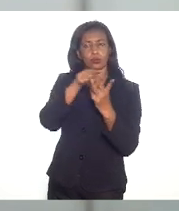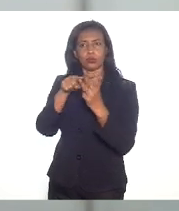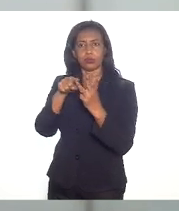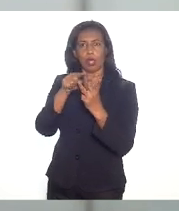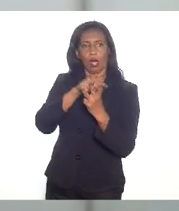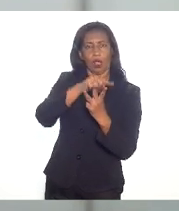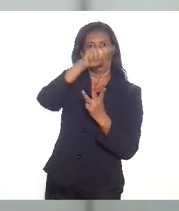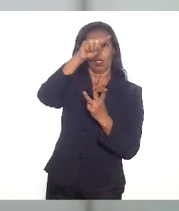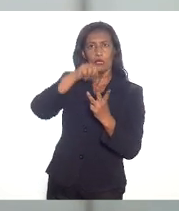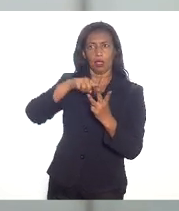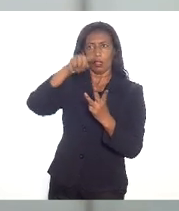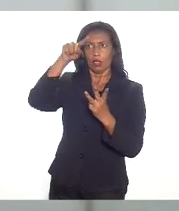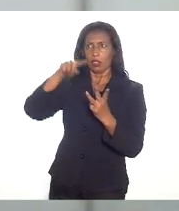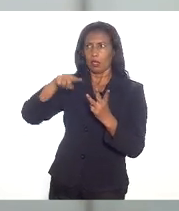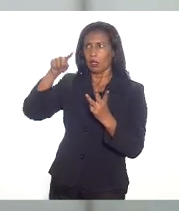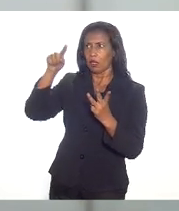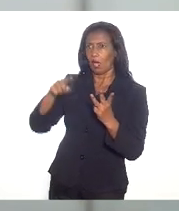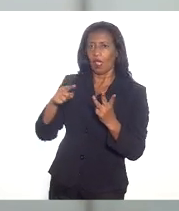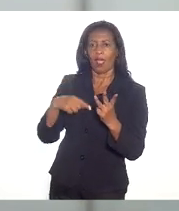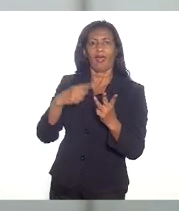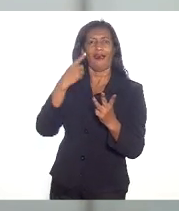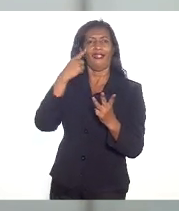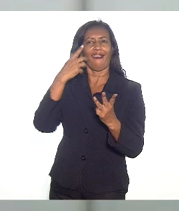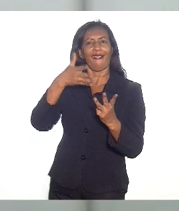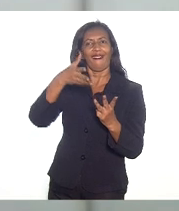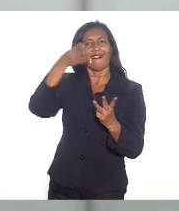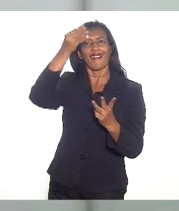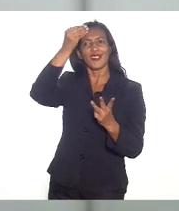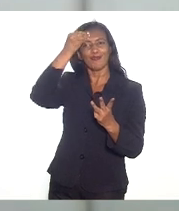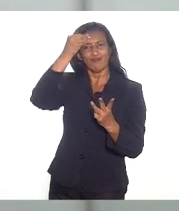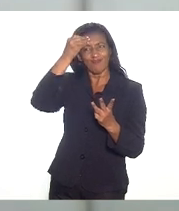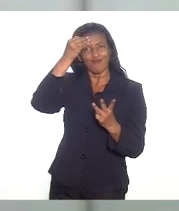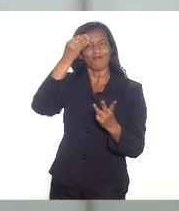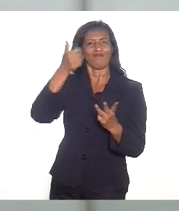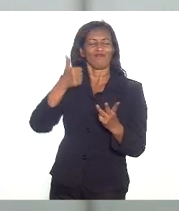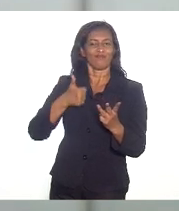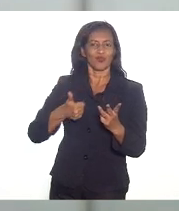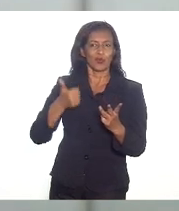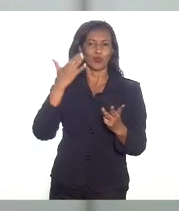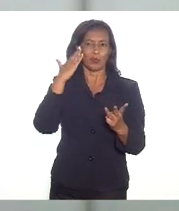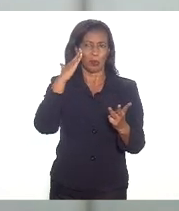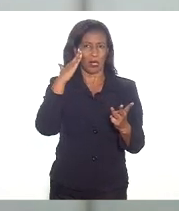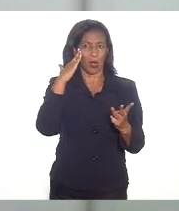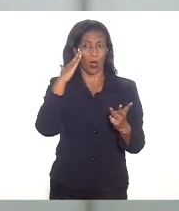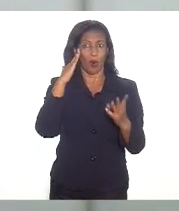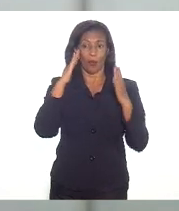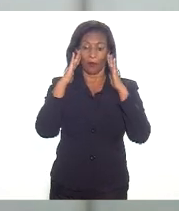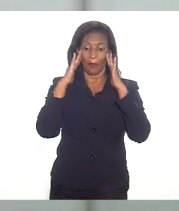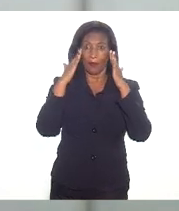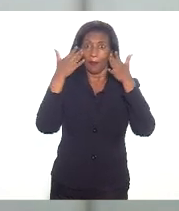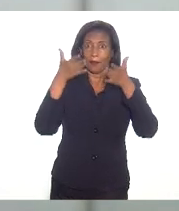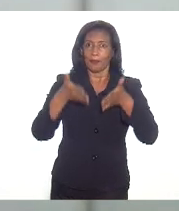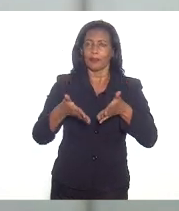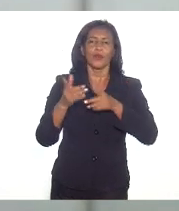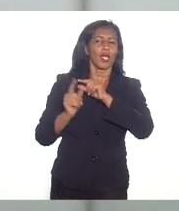entendimento, claramente, que a questão central é buscar uma